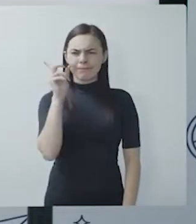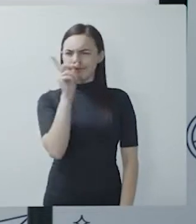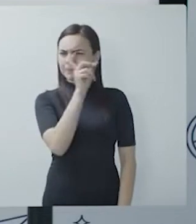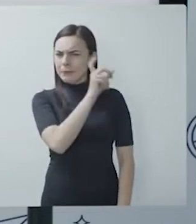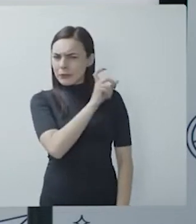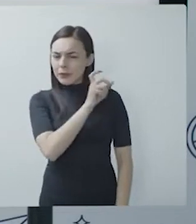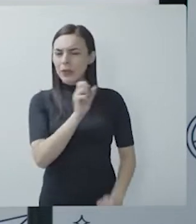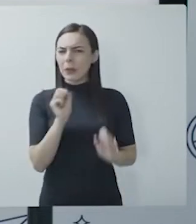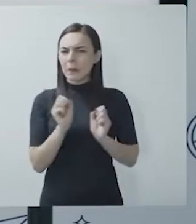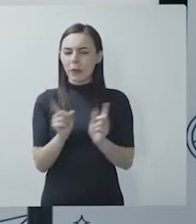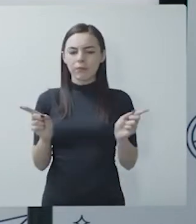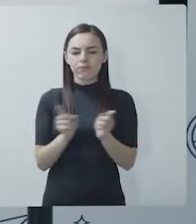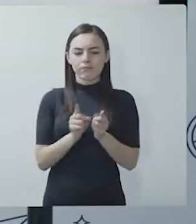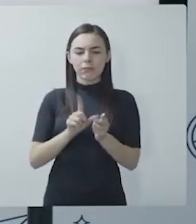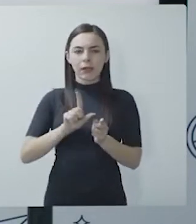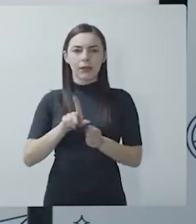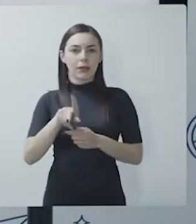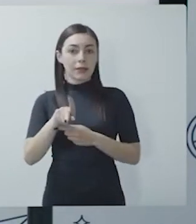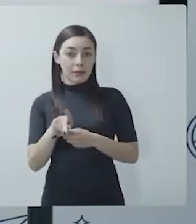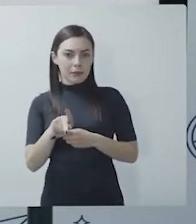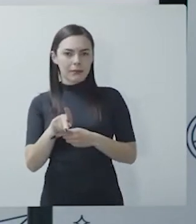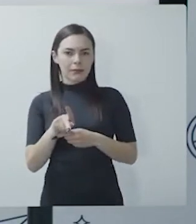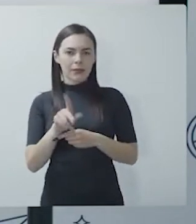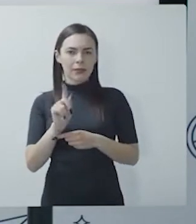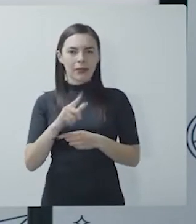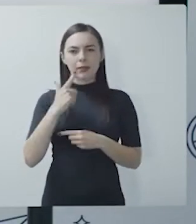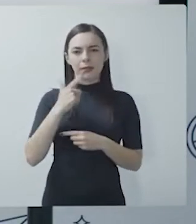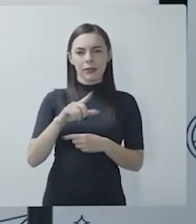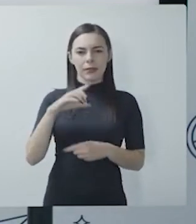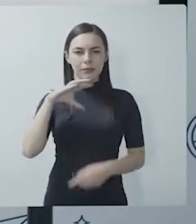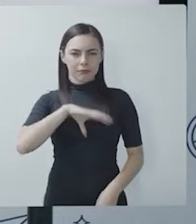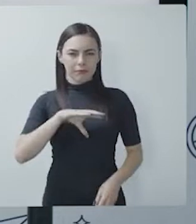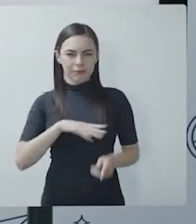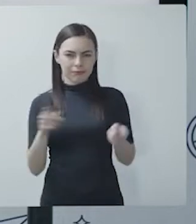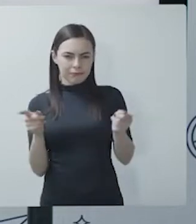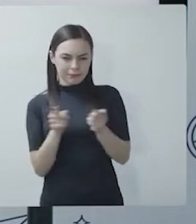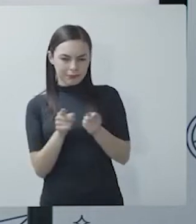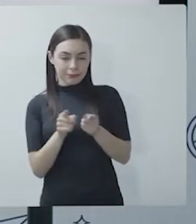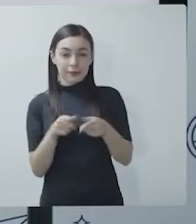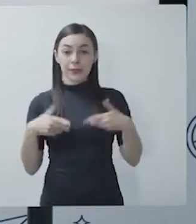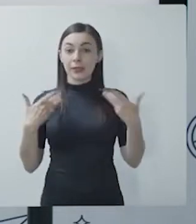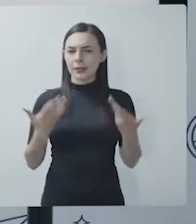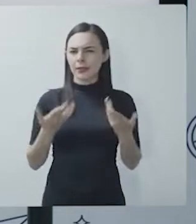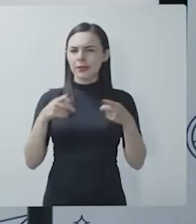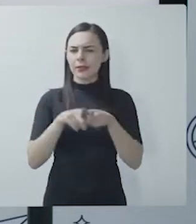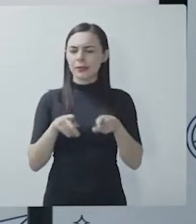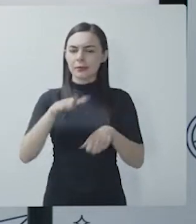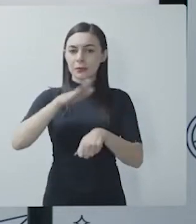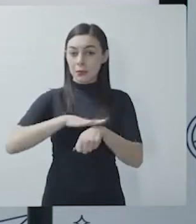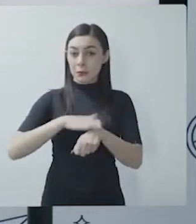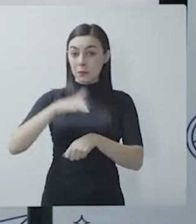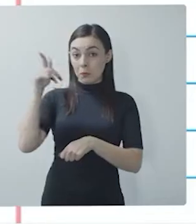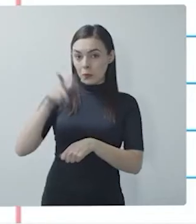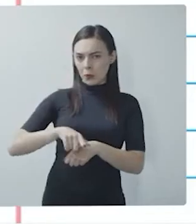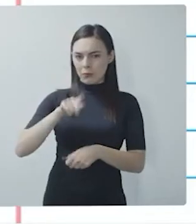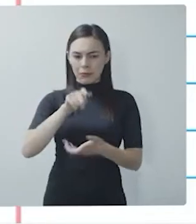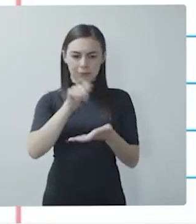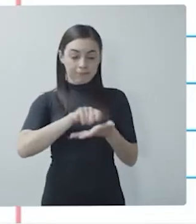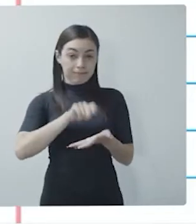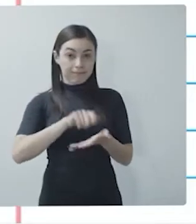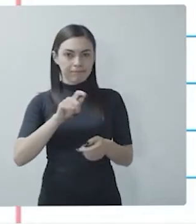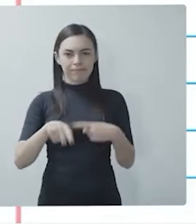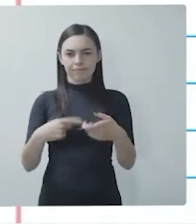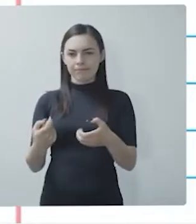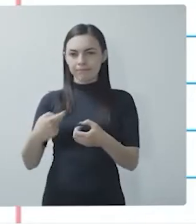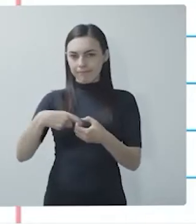só colocar o L e o P, que é a abreviatura de língua portuguesa. Então, também vou dar mais um tempinho para vocês e a gente